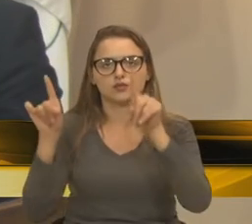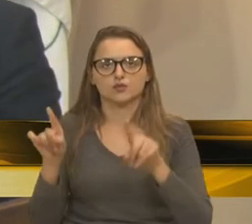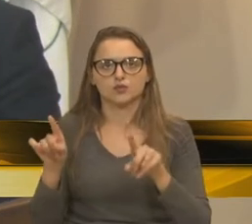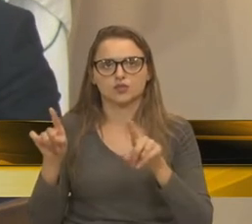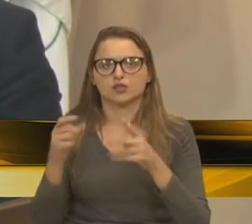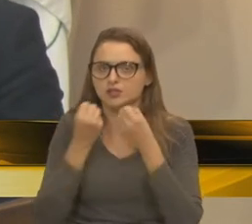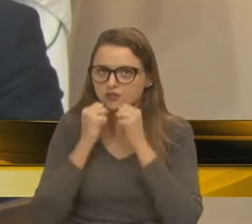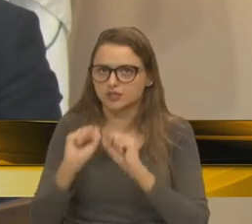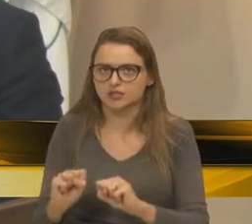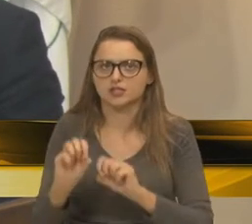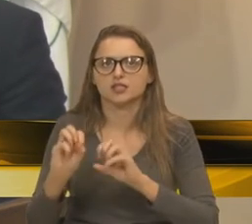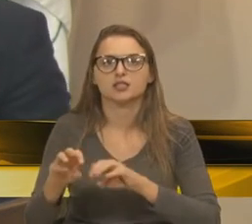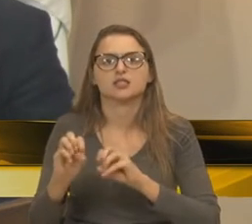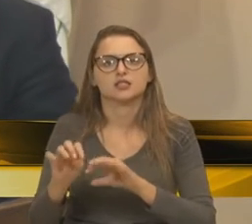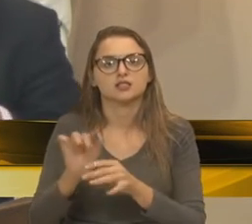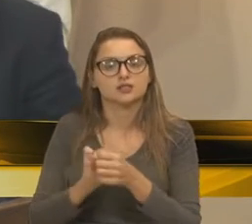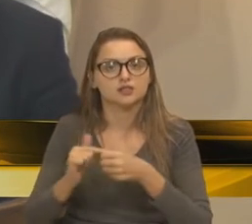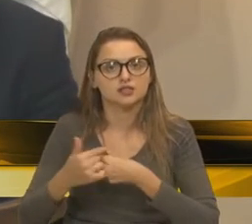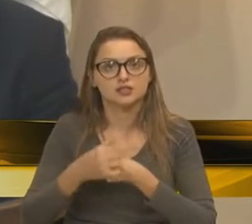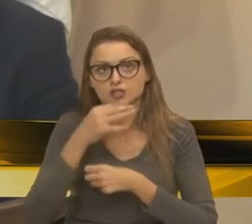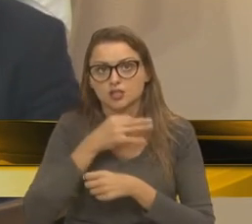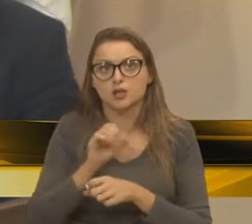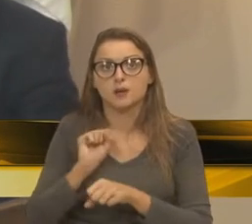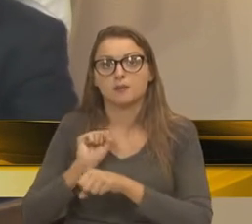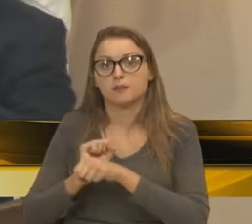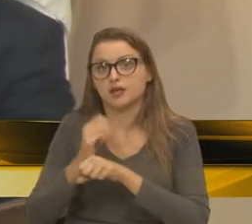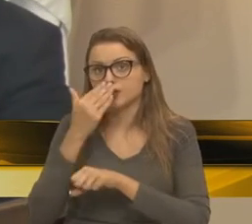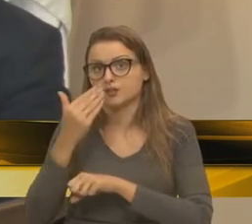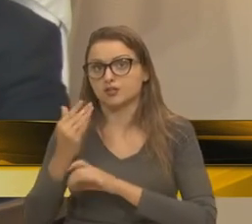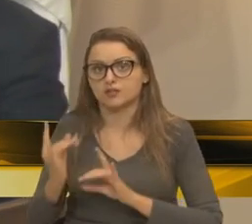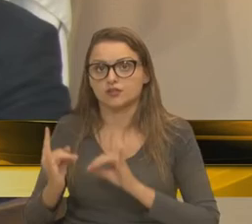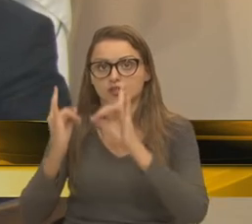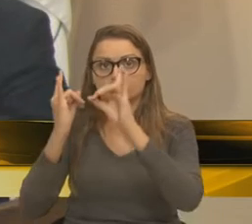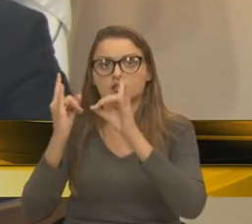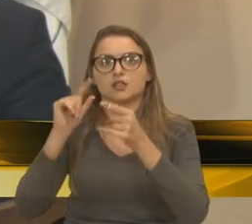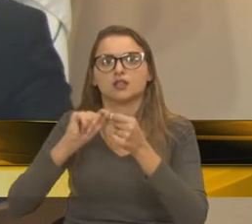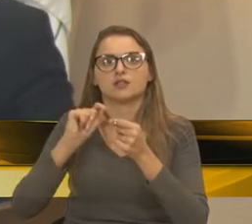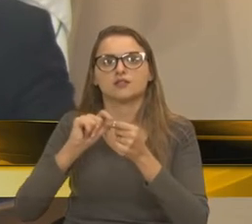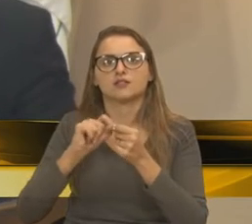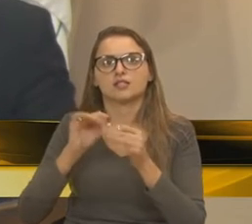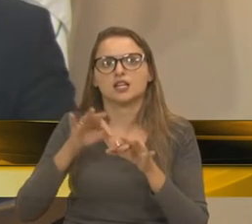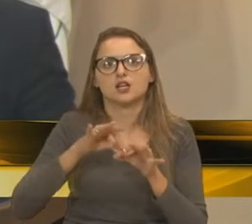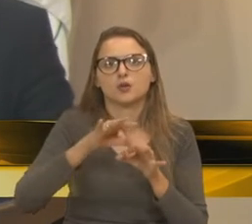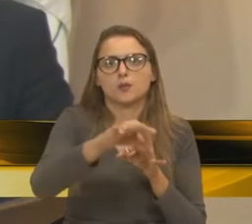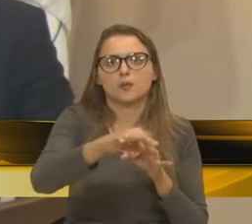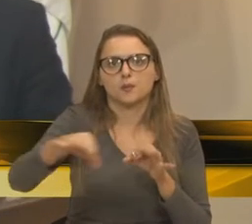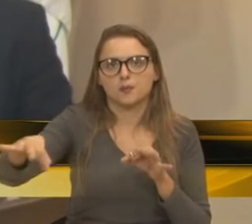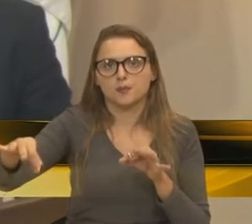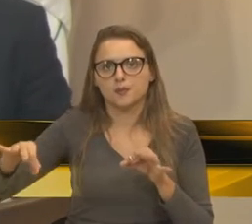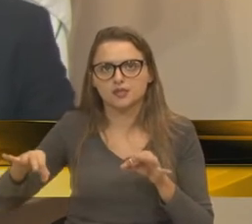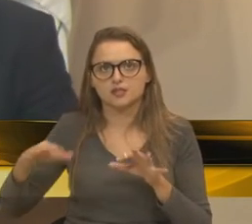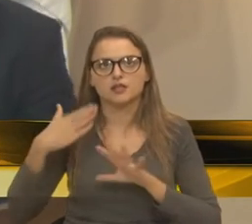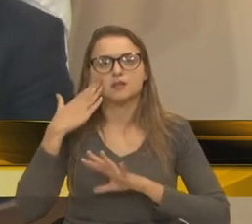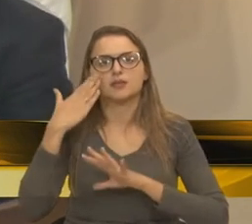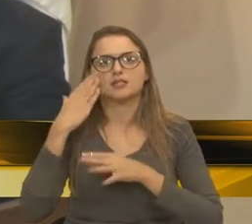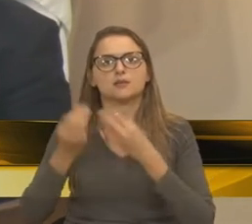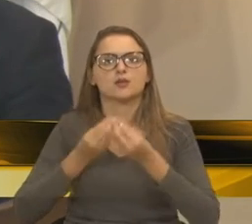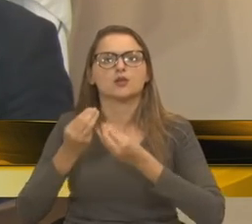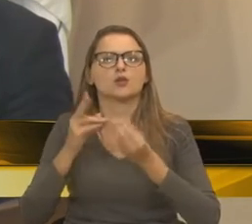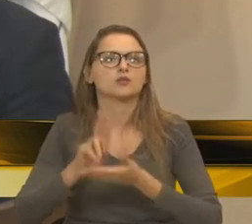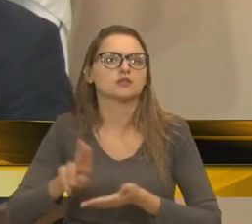Secretaria de Educação do município, pararam na frente do prédio, foram lá e fizeram as medições do prédio para saber como ocupam.